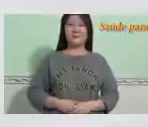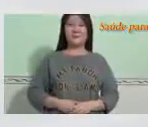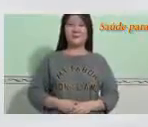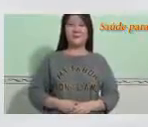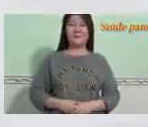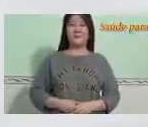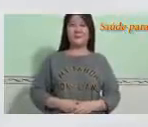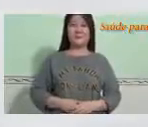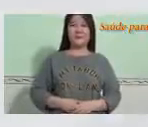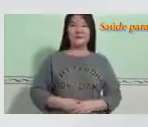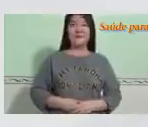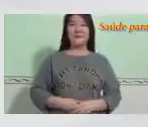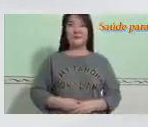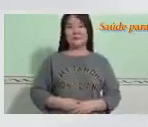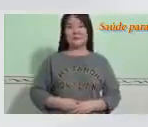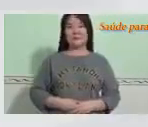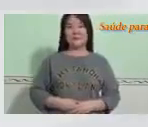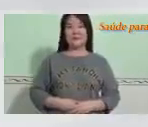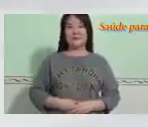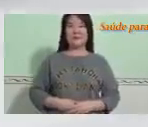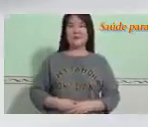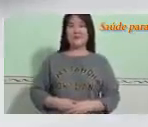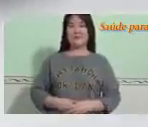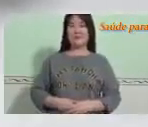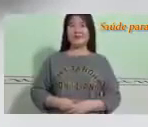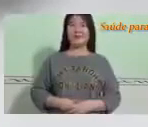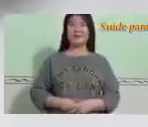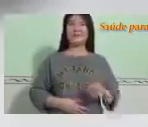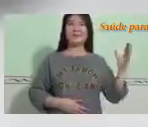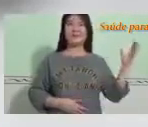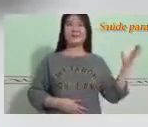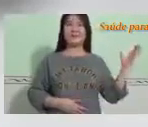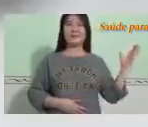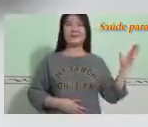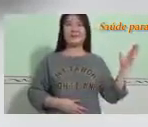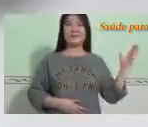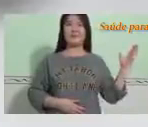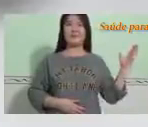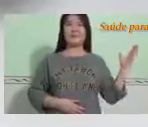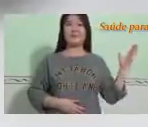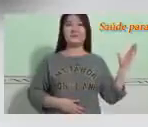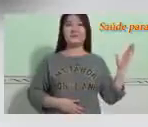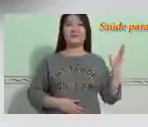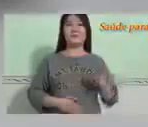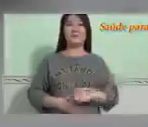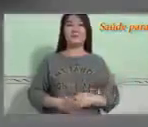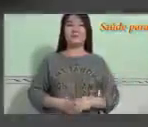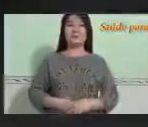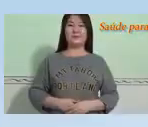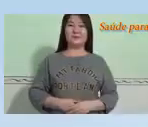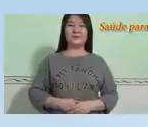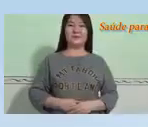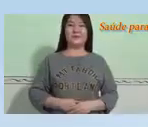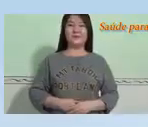trocas gasosas nos pulmões, limpar as vias aéreas e melhorar a respiração através de exercícios de